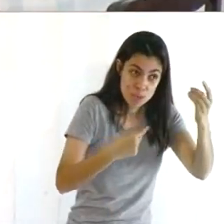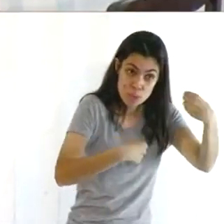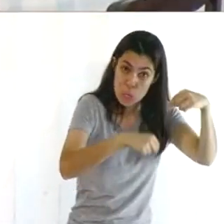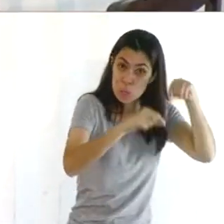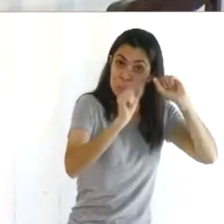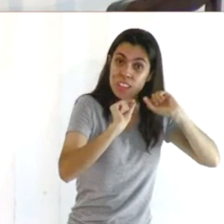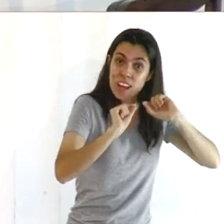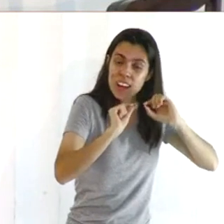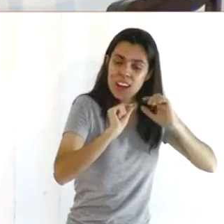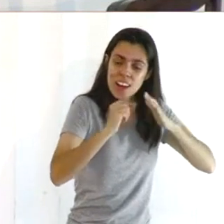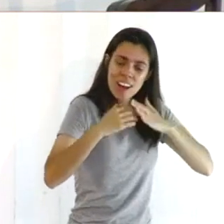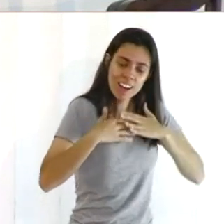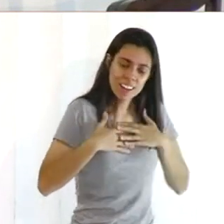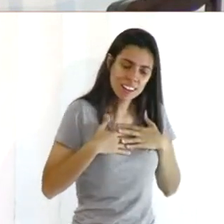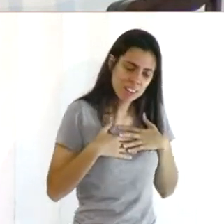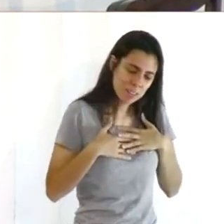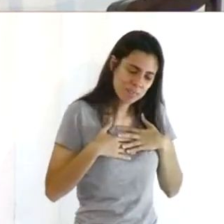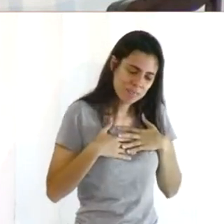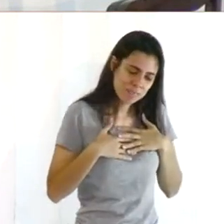culto, mais um para a minha coleção,